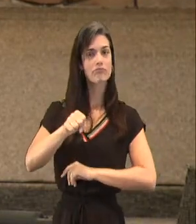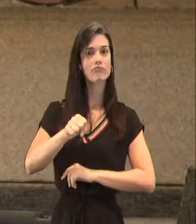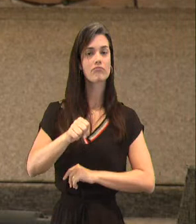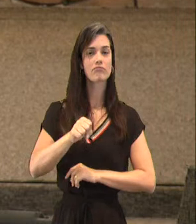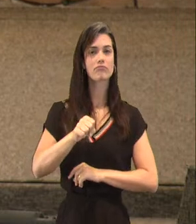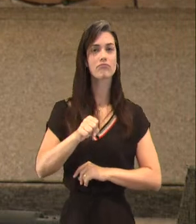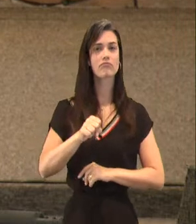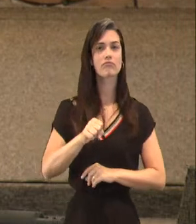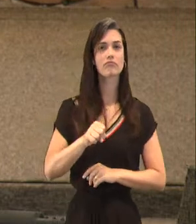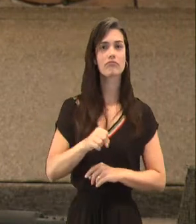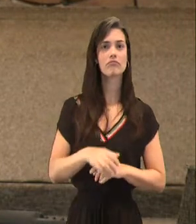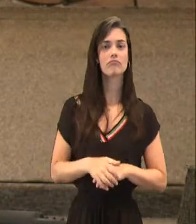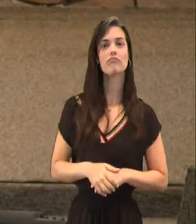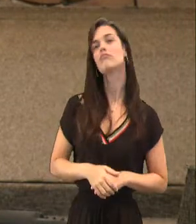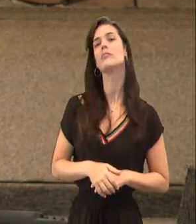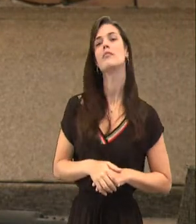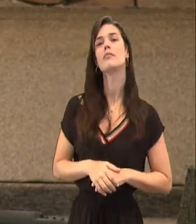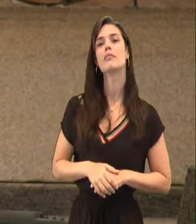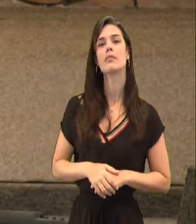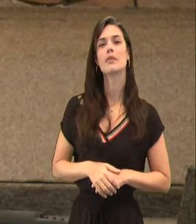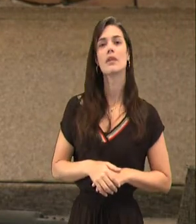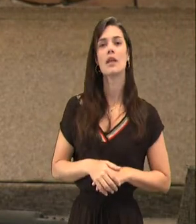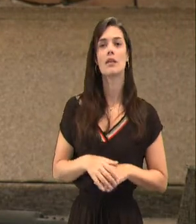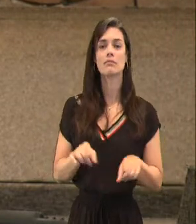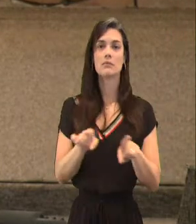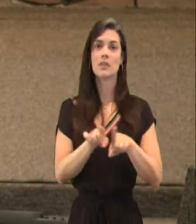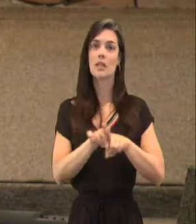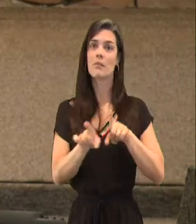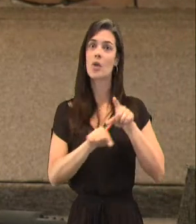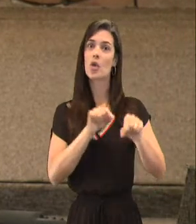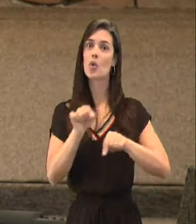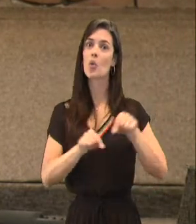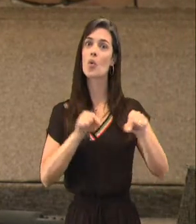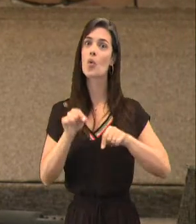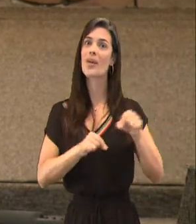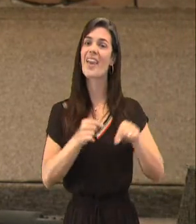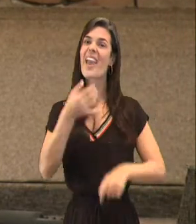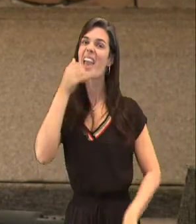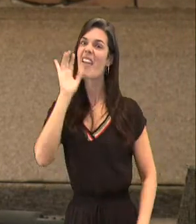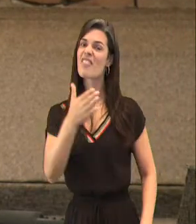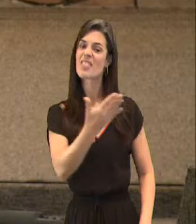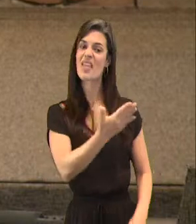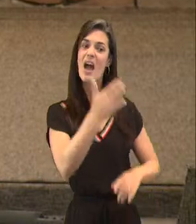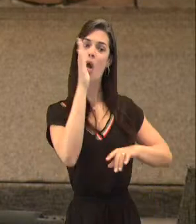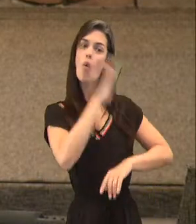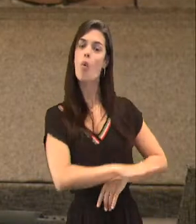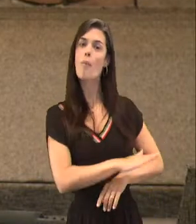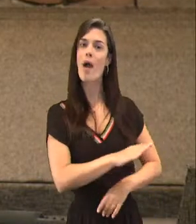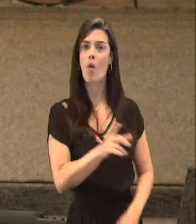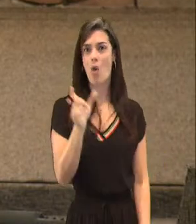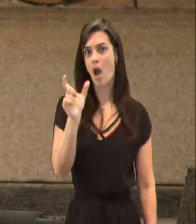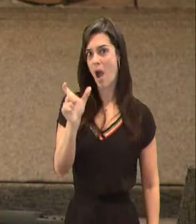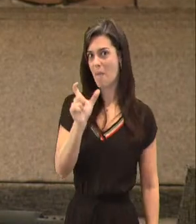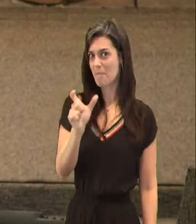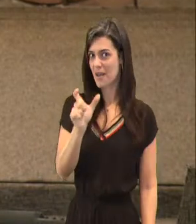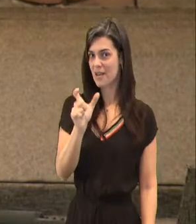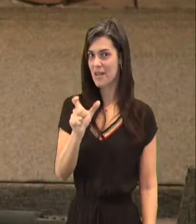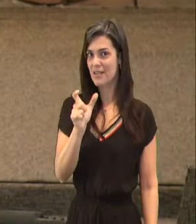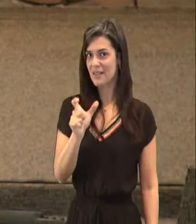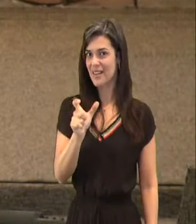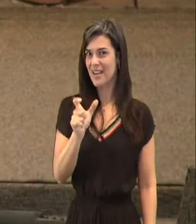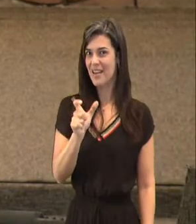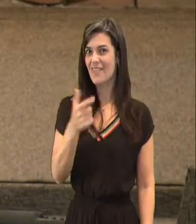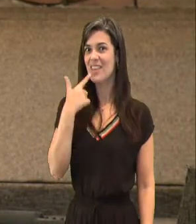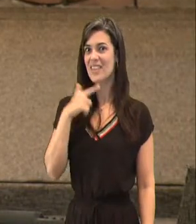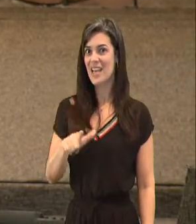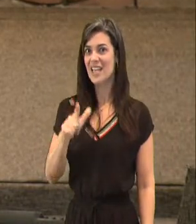Além de não nos deixar cair, o pedido é para que Ele nos livre do mal. E a palavra aqui, também no original, poneru, é